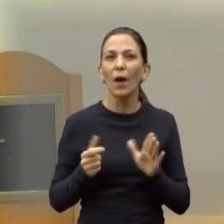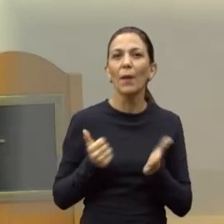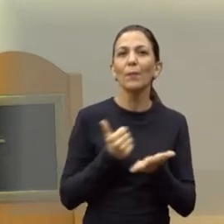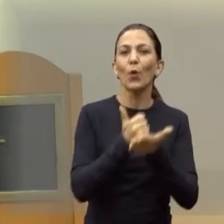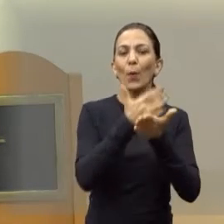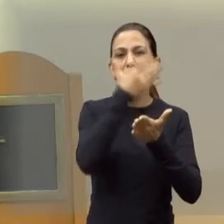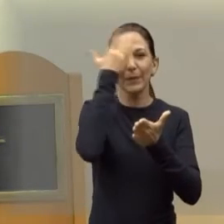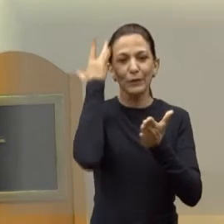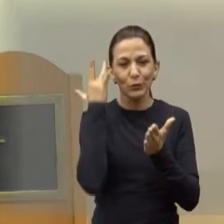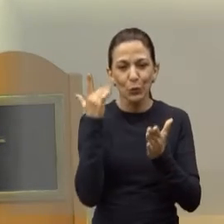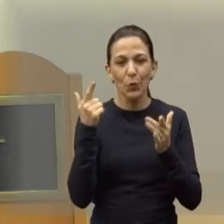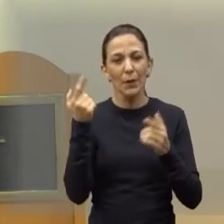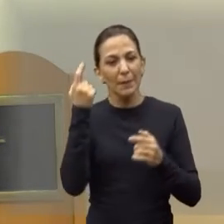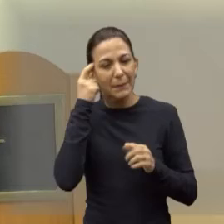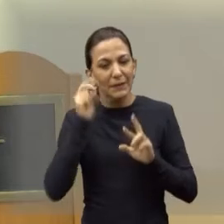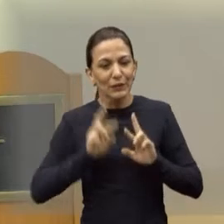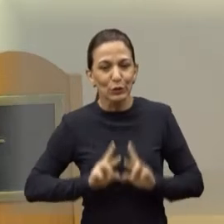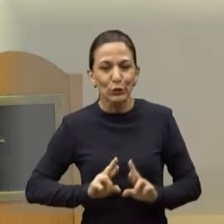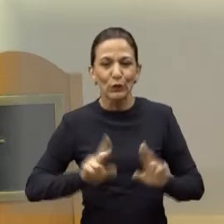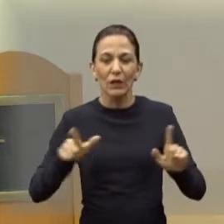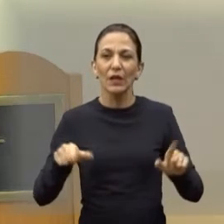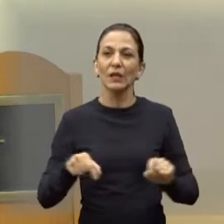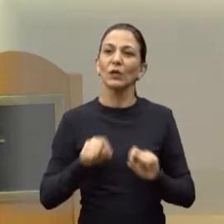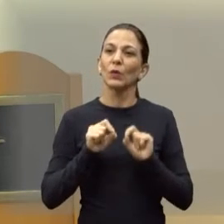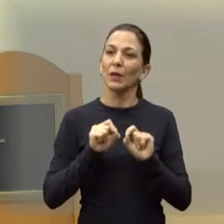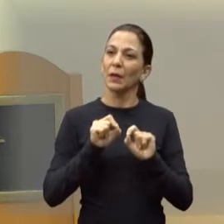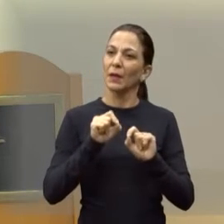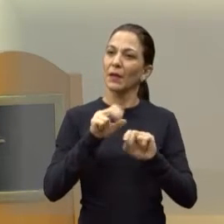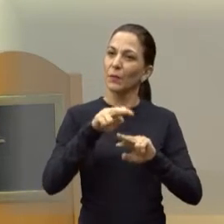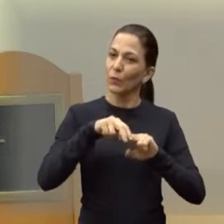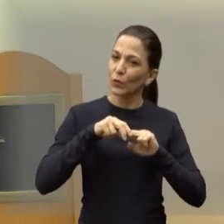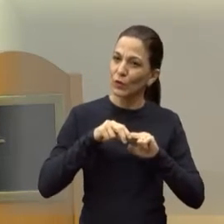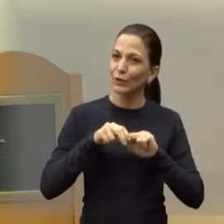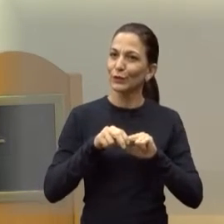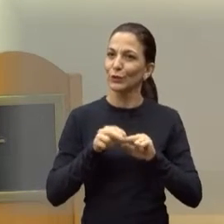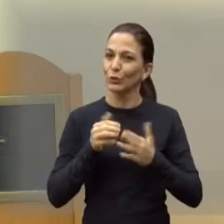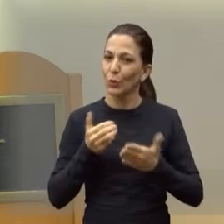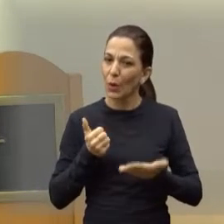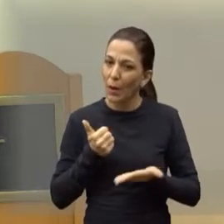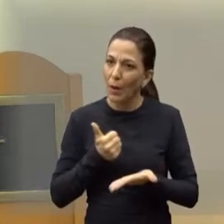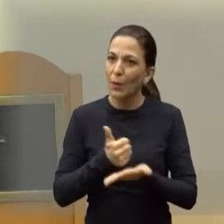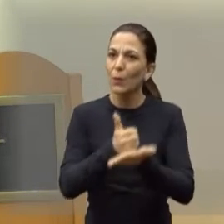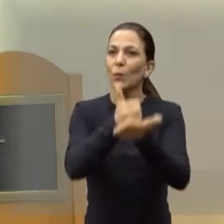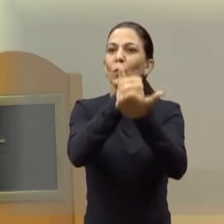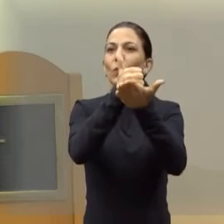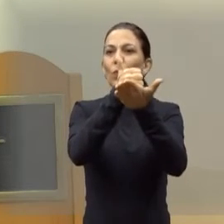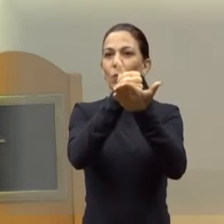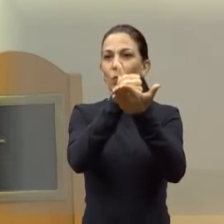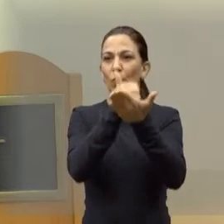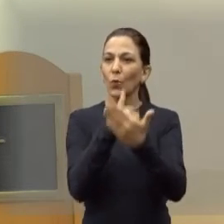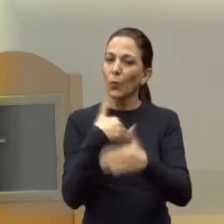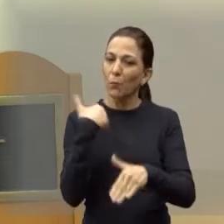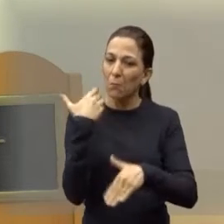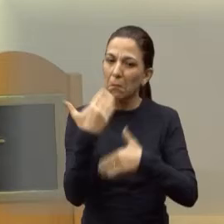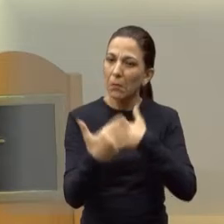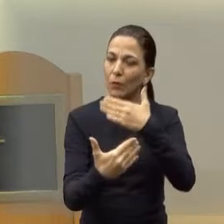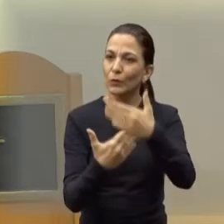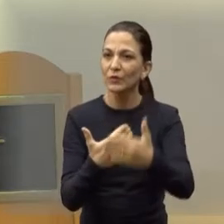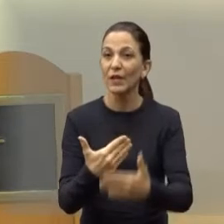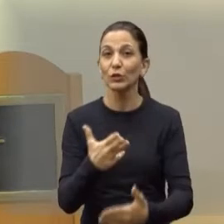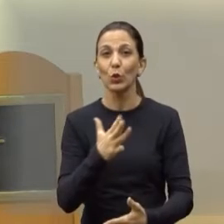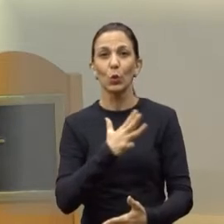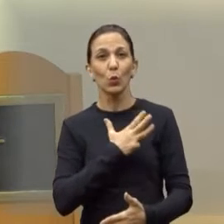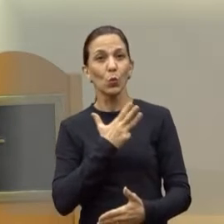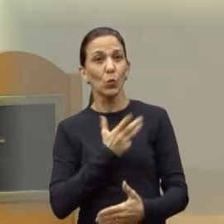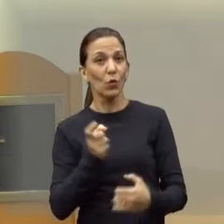que pensa de forma diferente e que dessa forma contribuíram amplamente para esse processo que trouxe